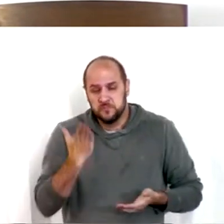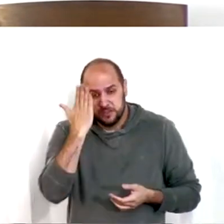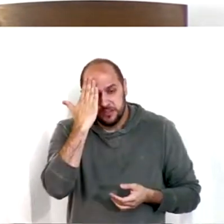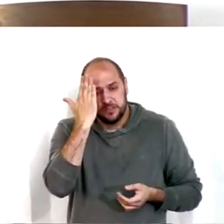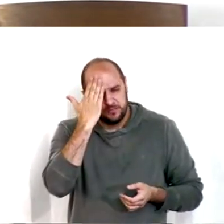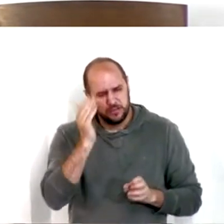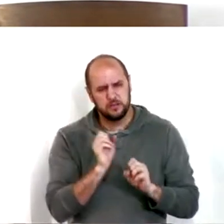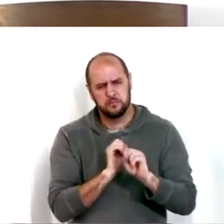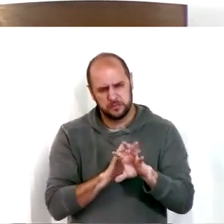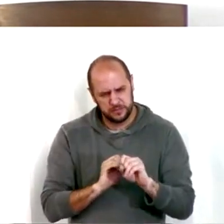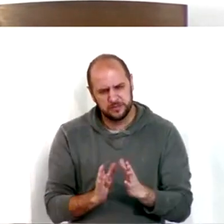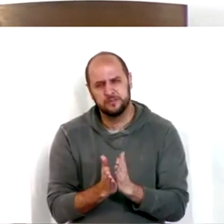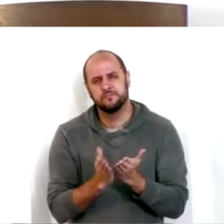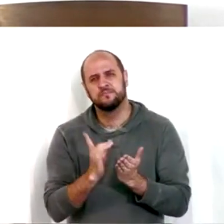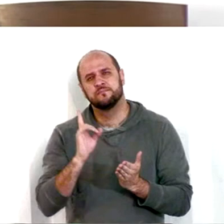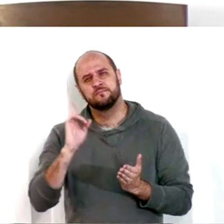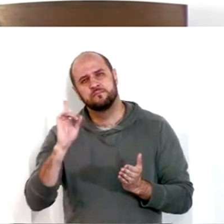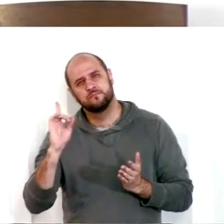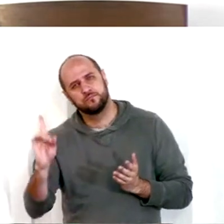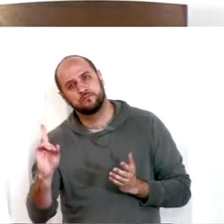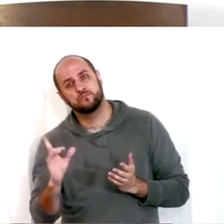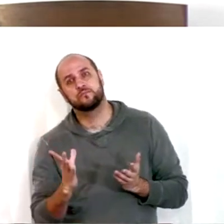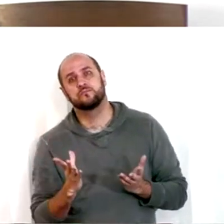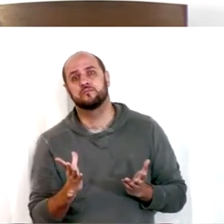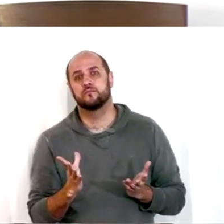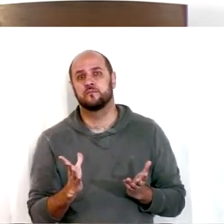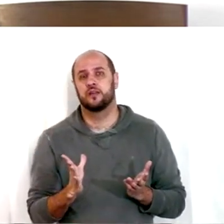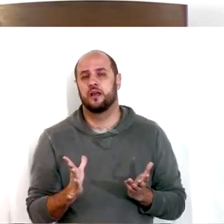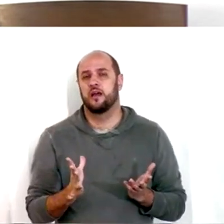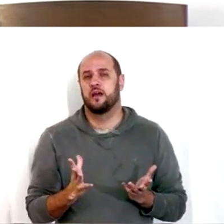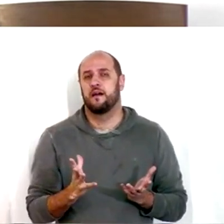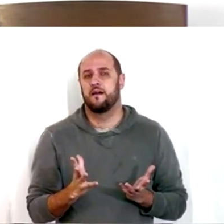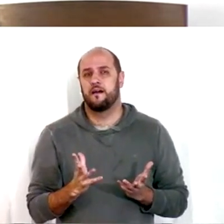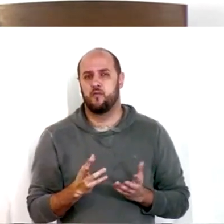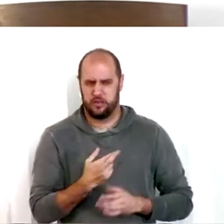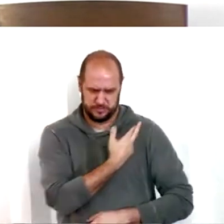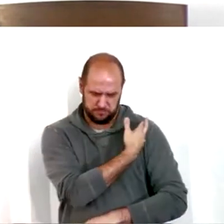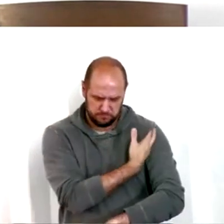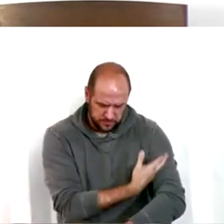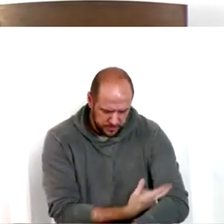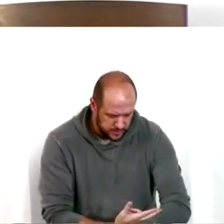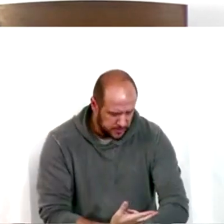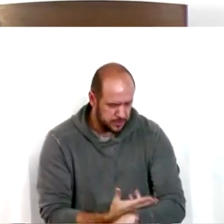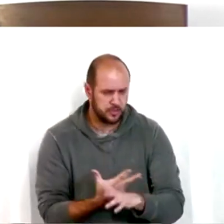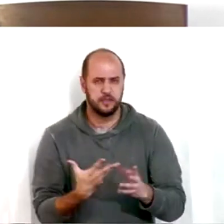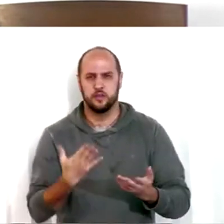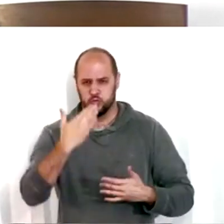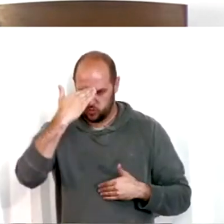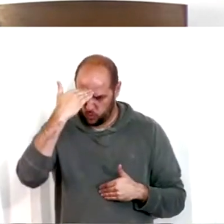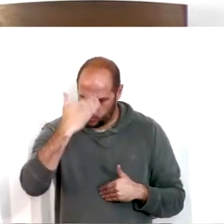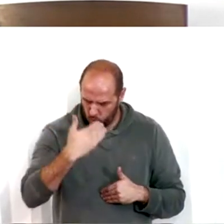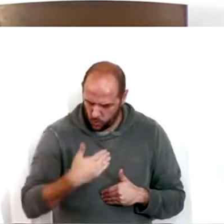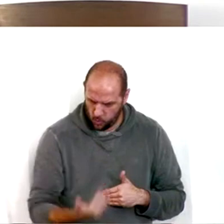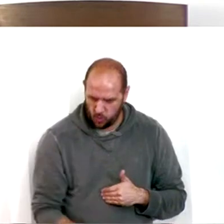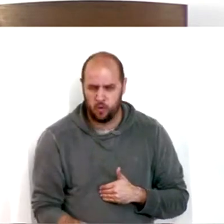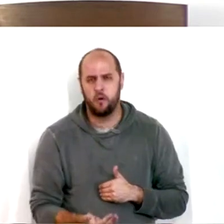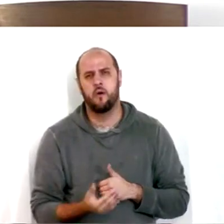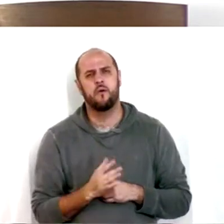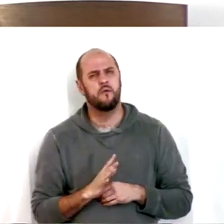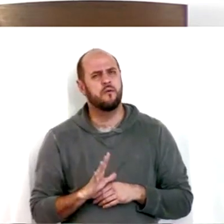queridos, que o ensino desse texto quanto ao recato, quanto ao respeito, à honra,